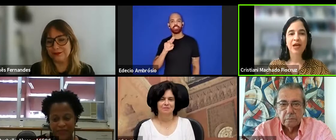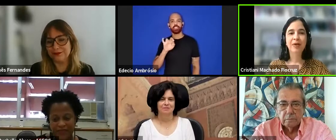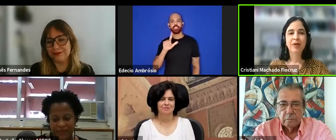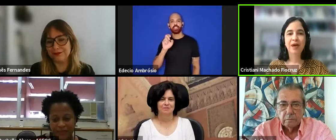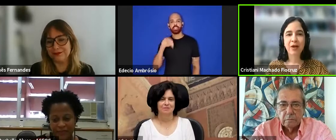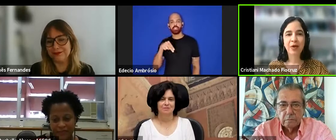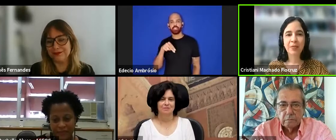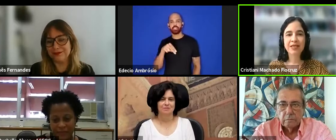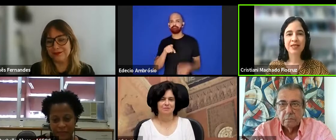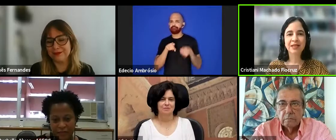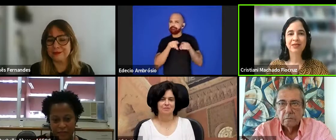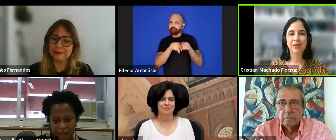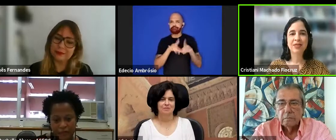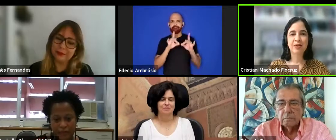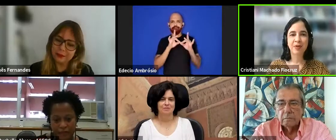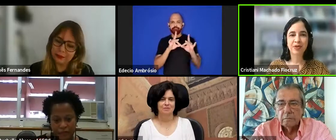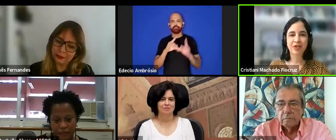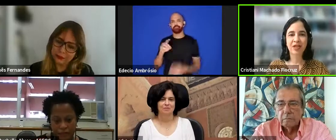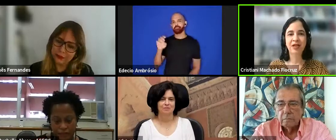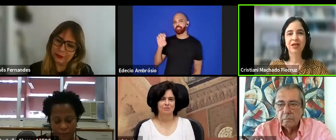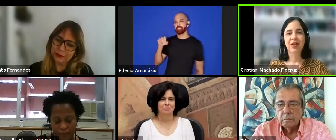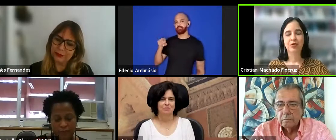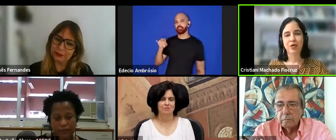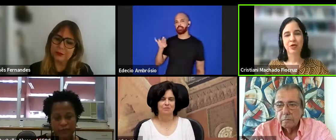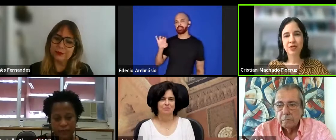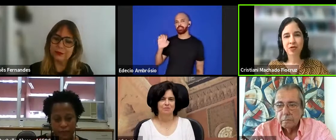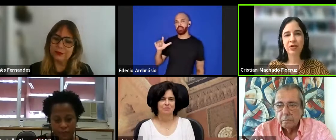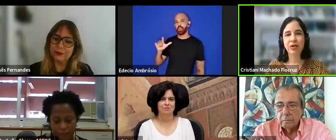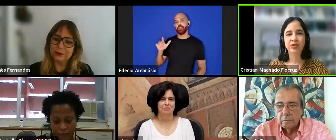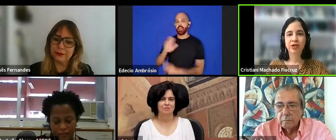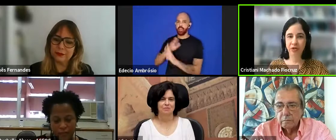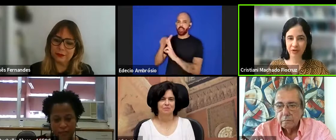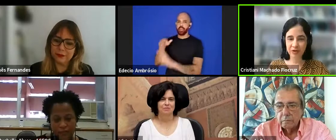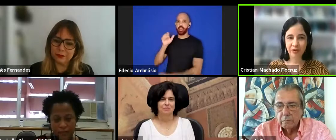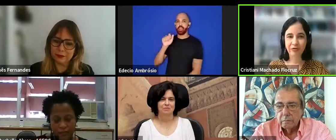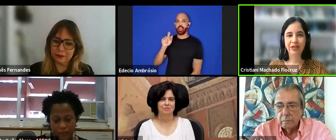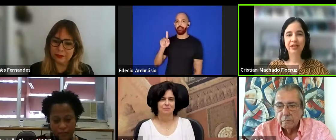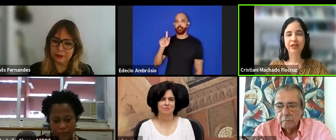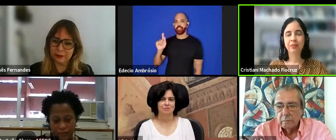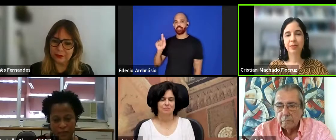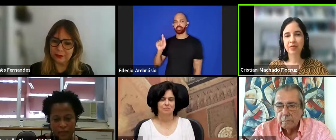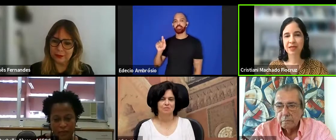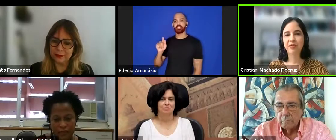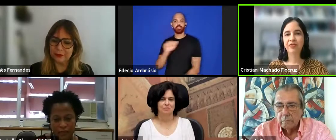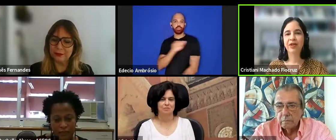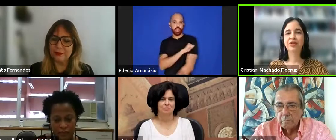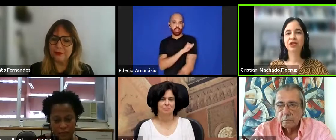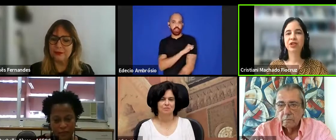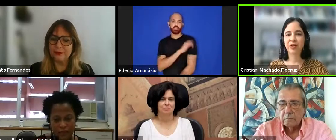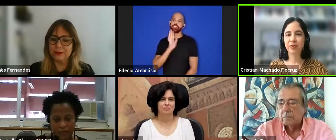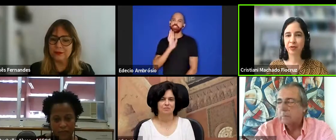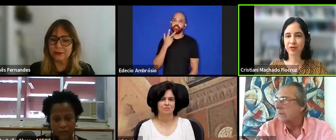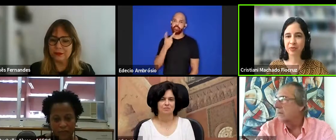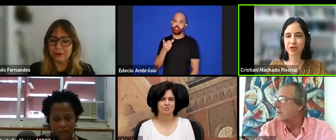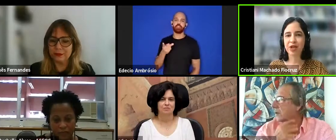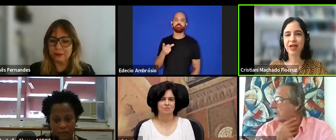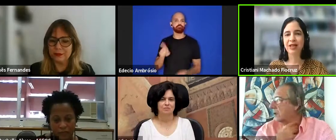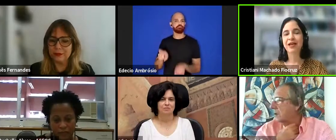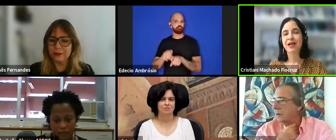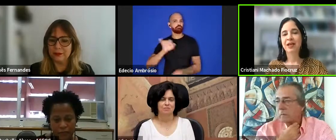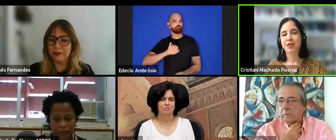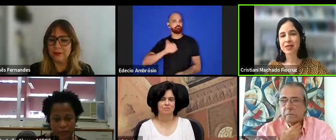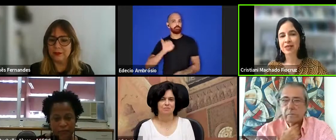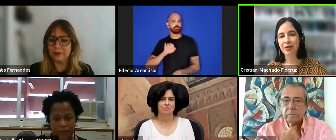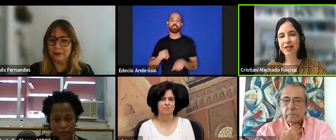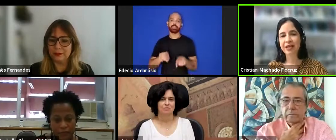inseparável. Emanuel, representando a nossa APG, os nossos estudantes, que já fez uma fala também muito significativa. Por fim,